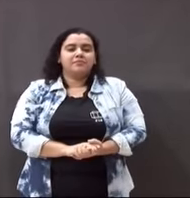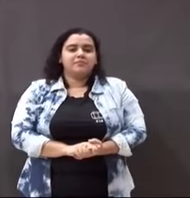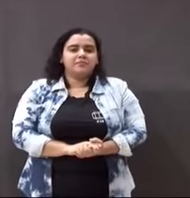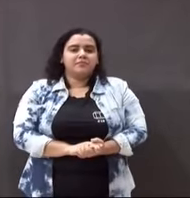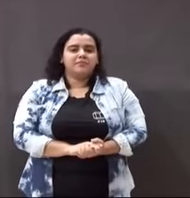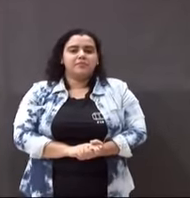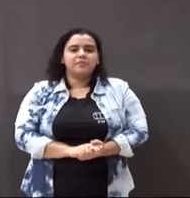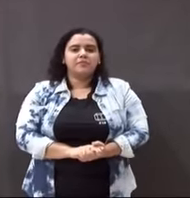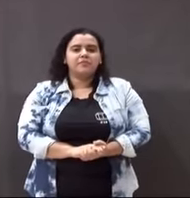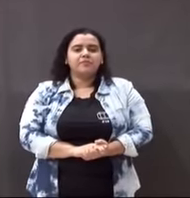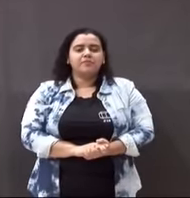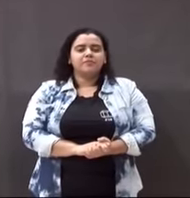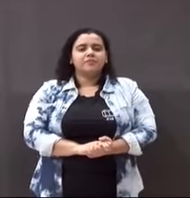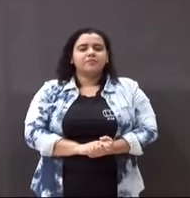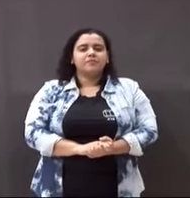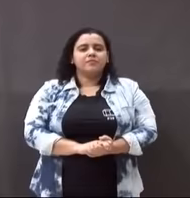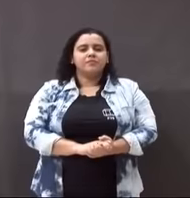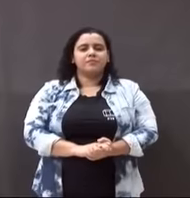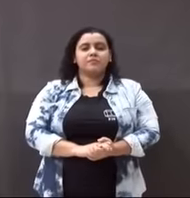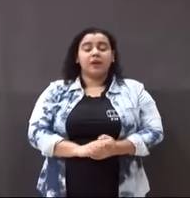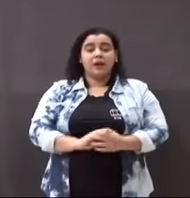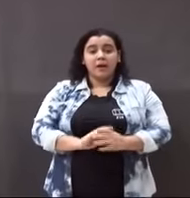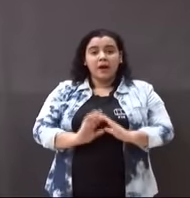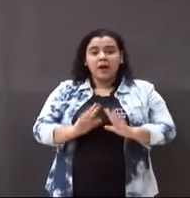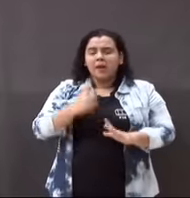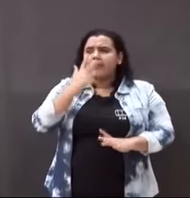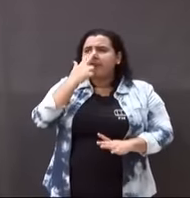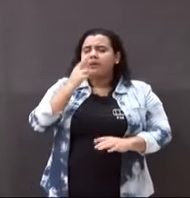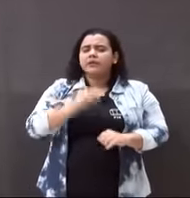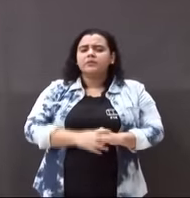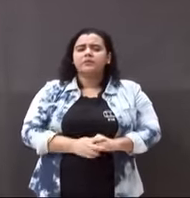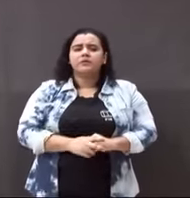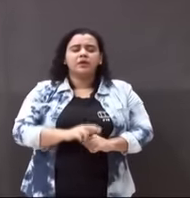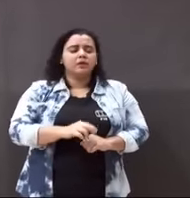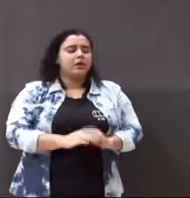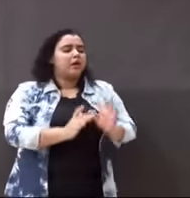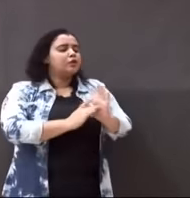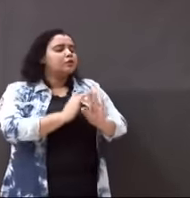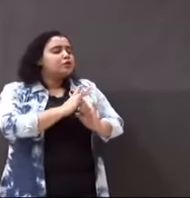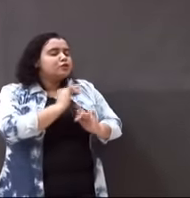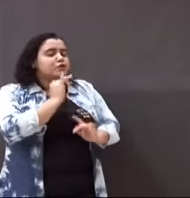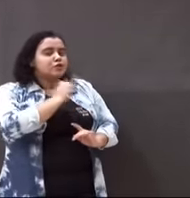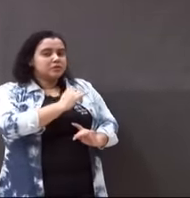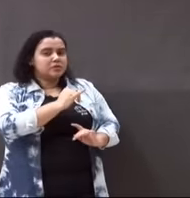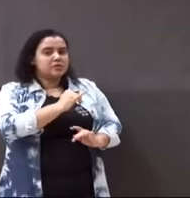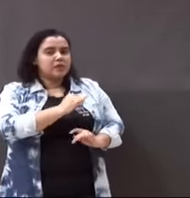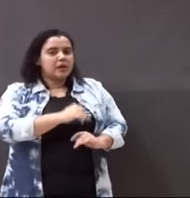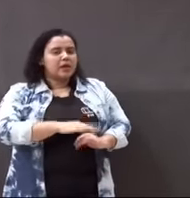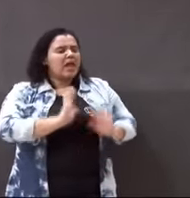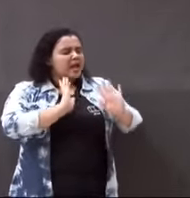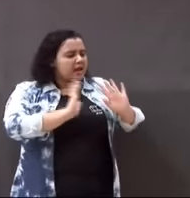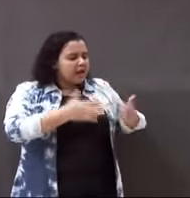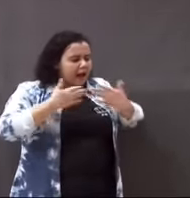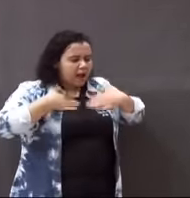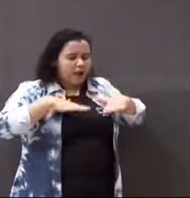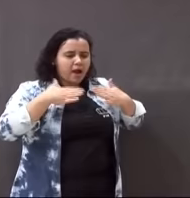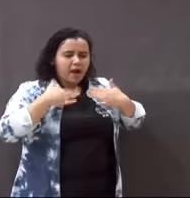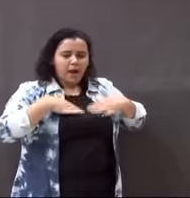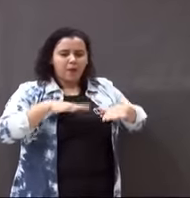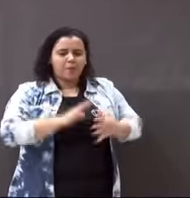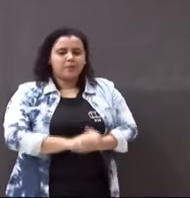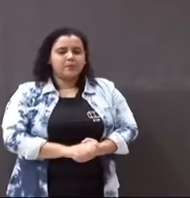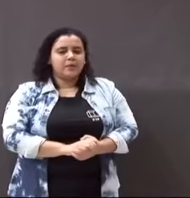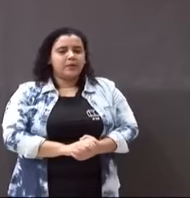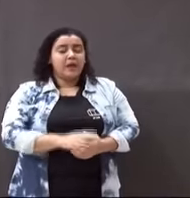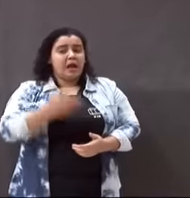Aí parece que eu ouço o mestre dizendo: Pedro, fica tranquilo.